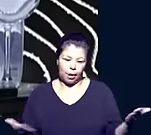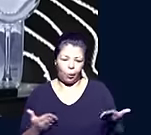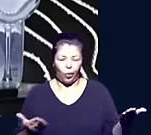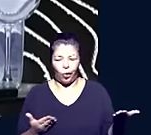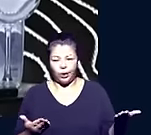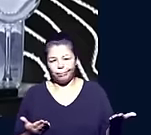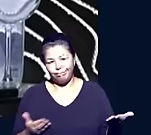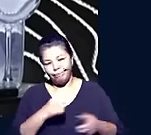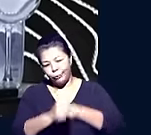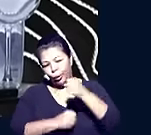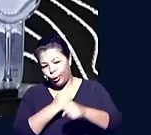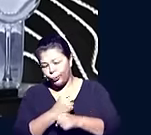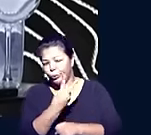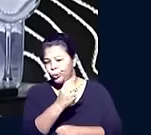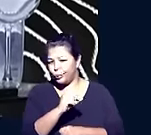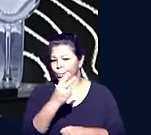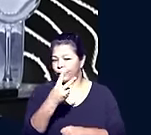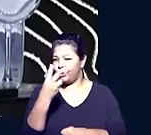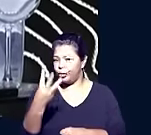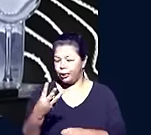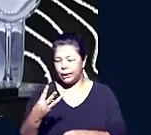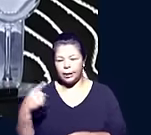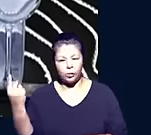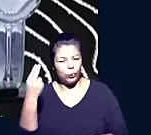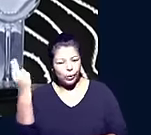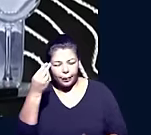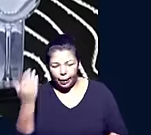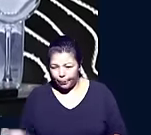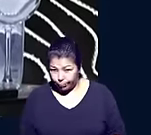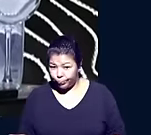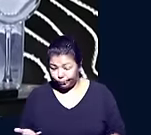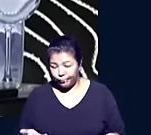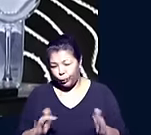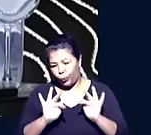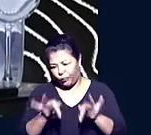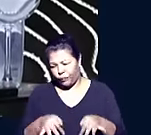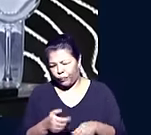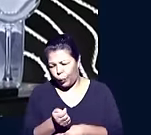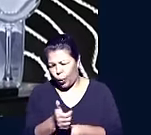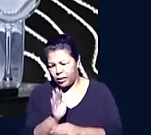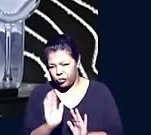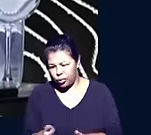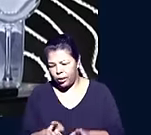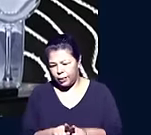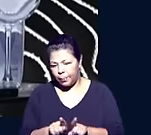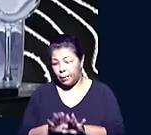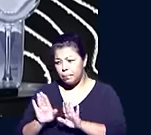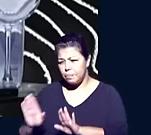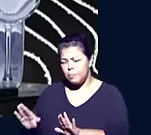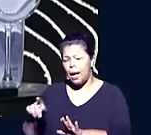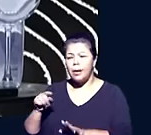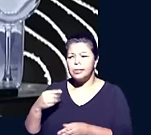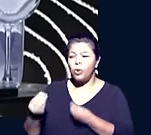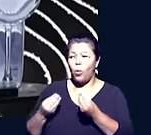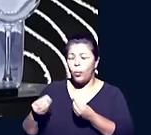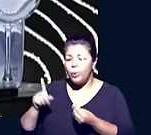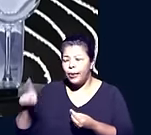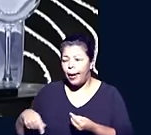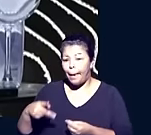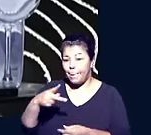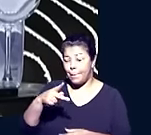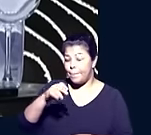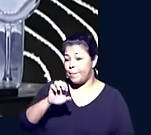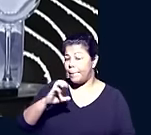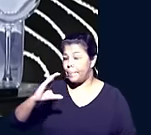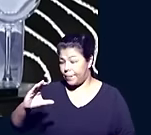tivesse tempo não tem mas isso anda ano que vem se anda em que formato é num formato da PEC que já veio do